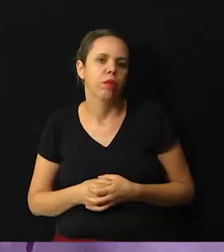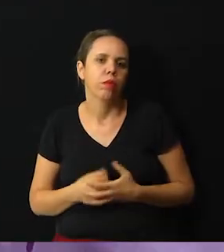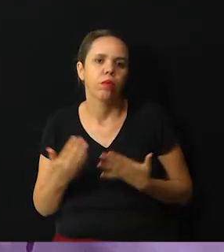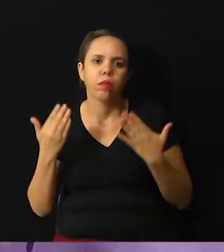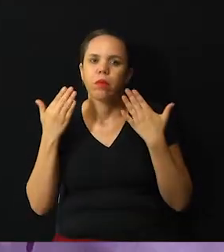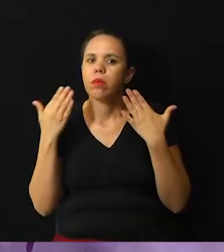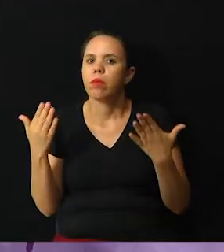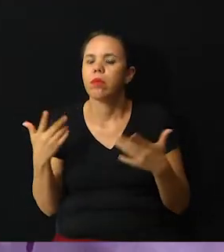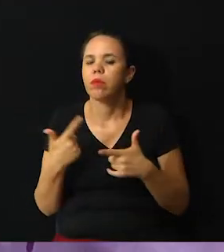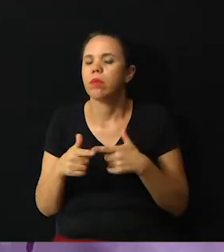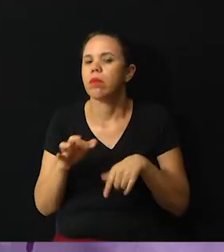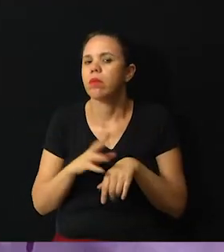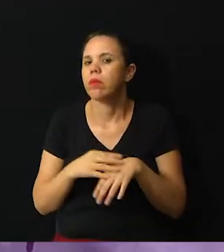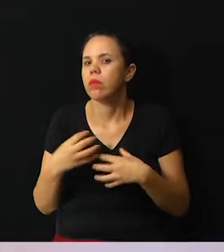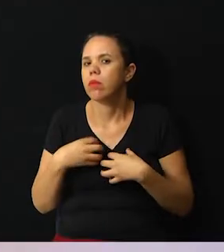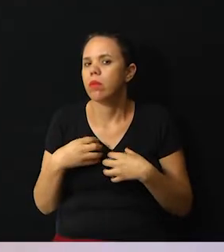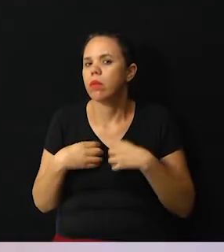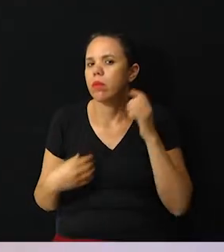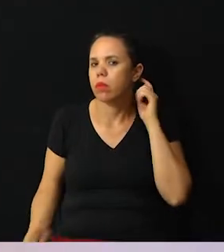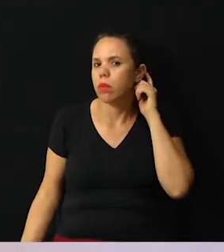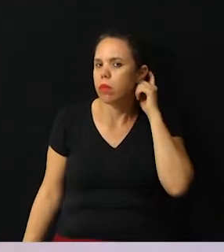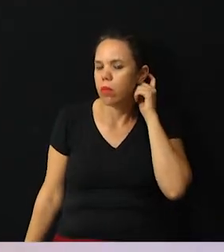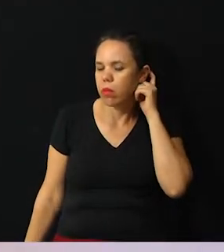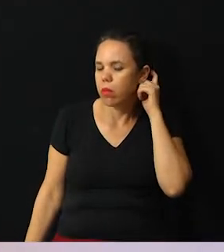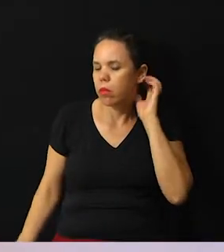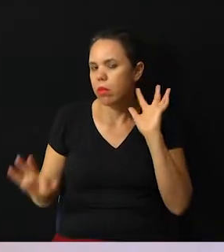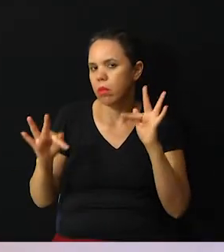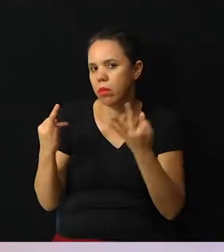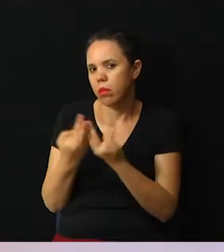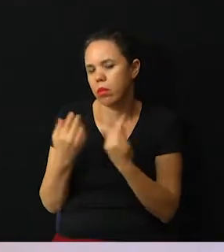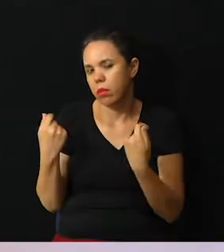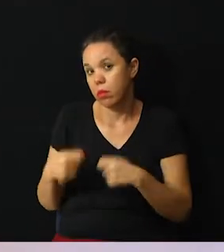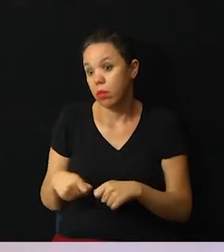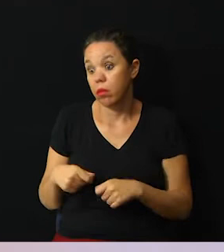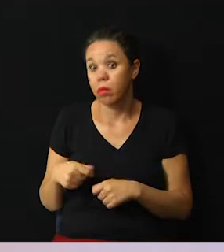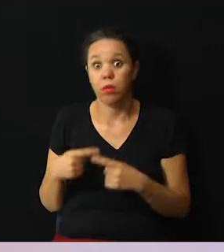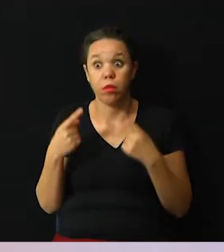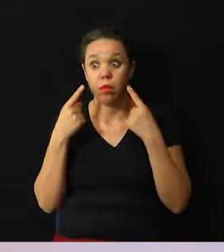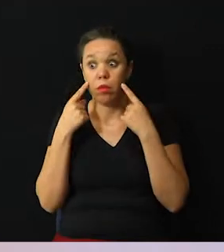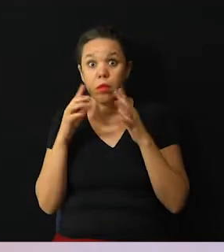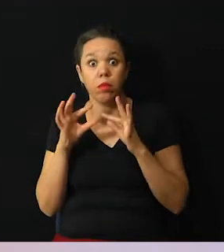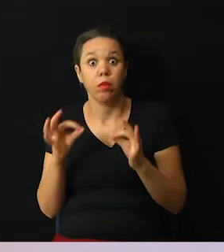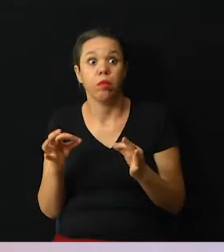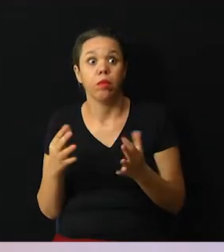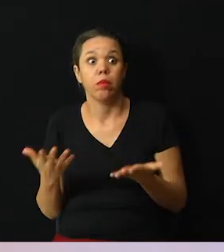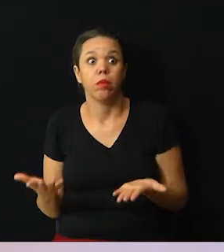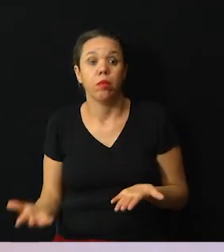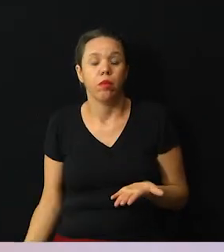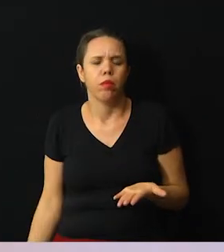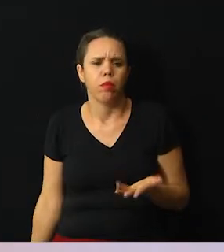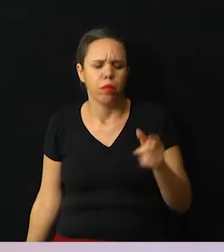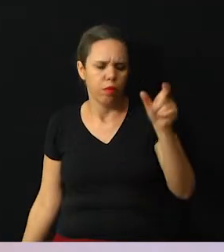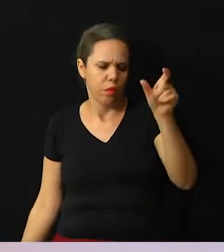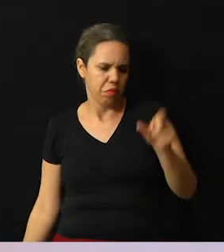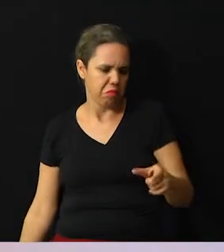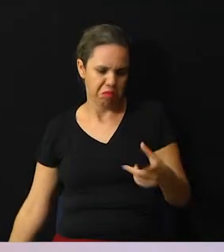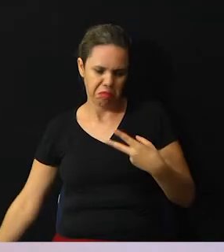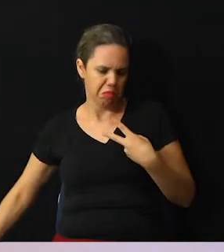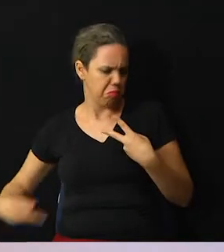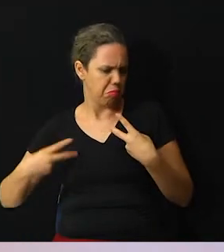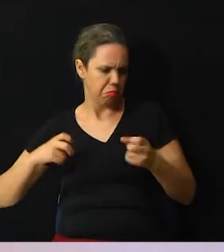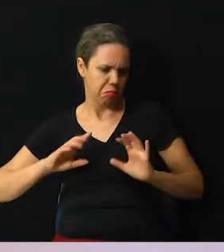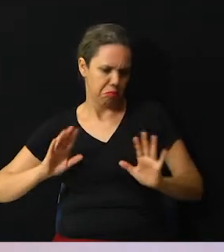doutora, diante desses sintomas, a família que precisa prestar atenção no que está acontecendo, que o paciente acaba